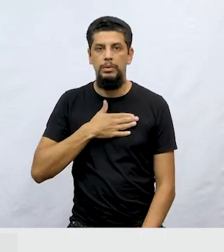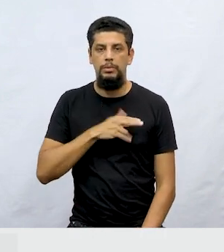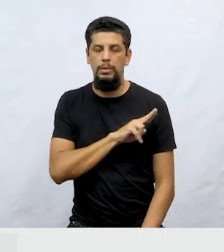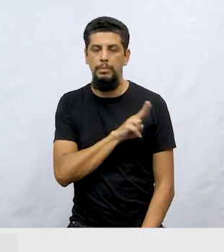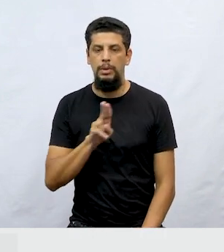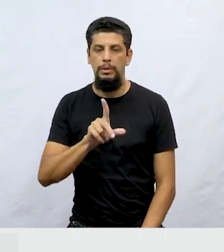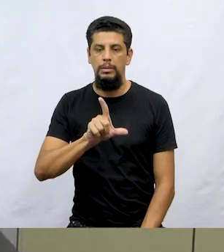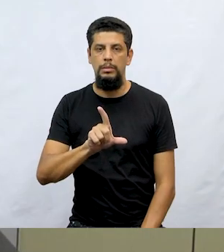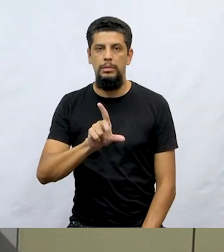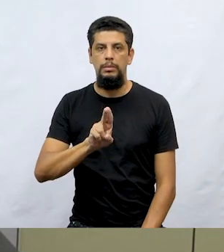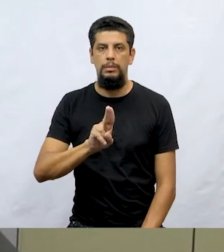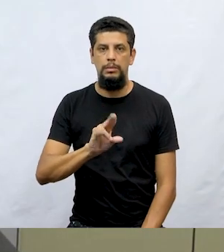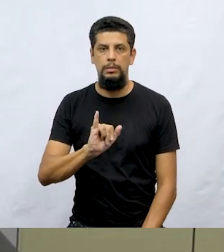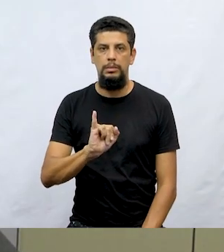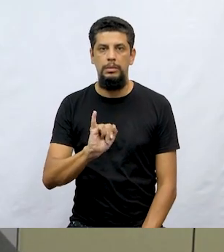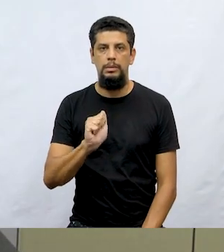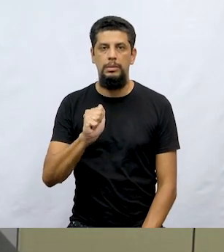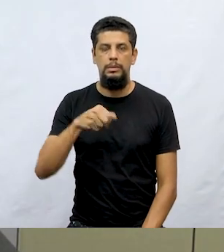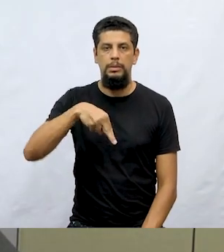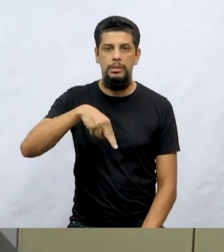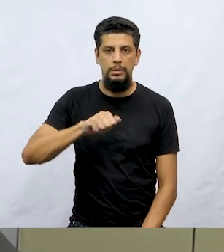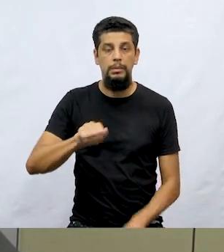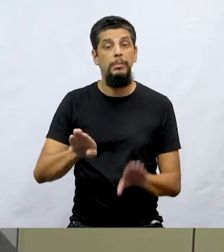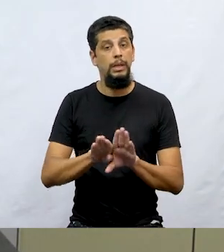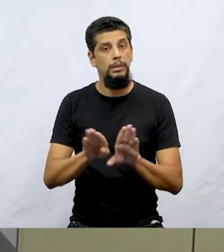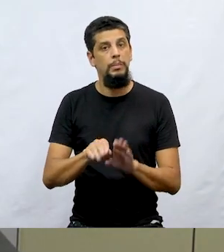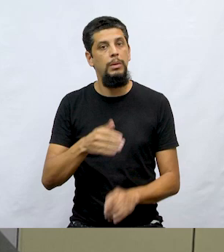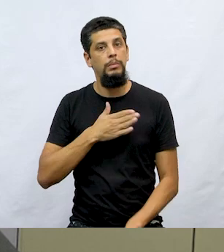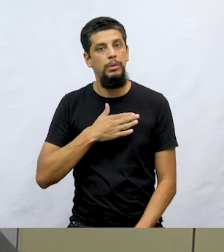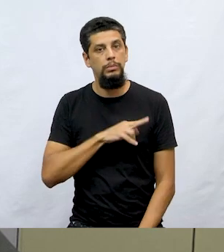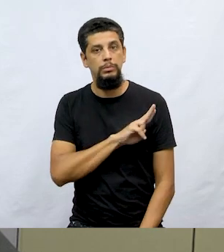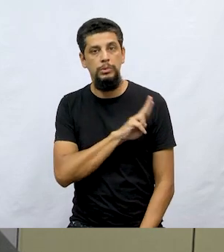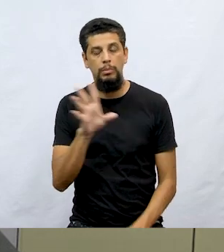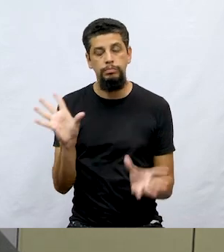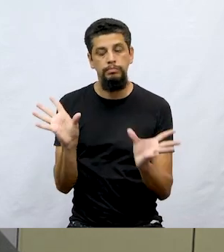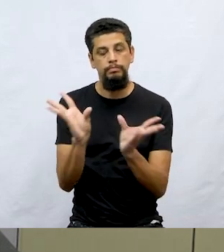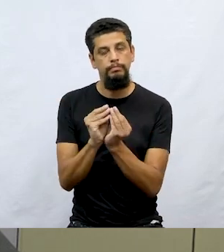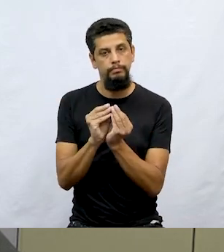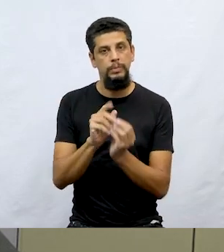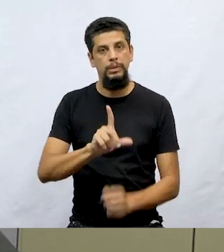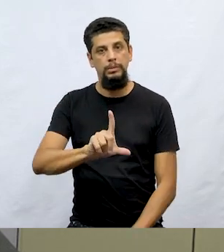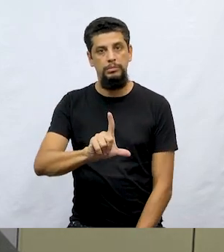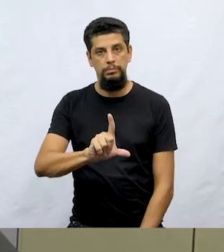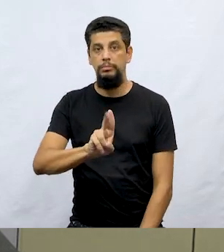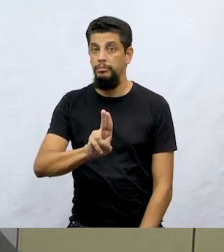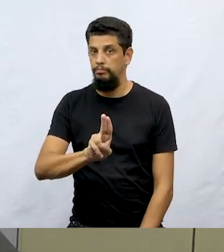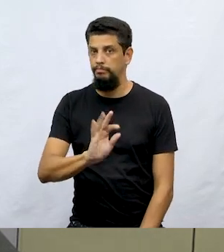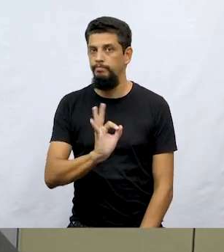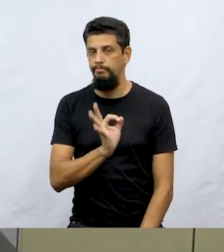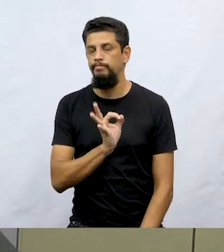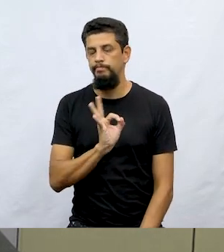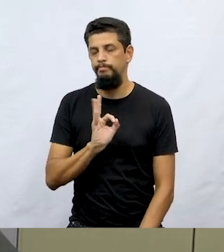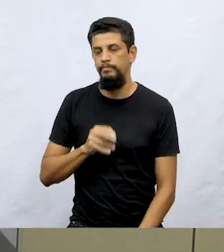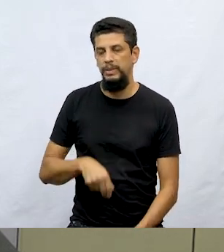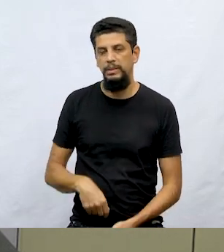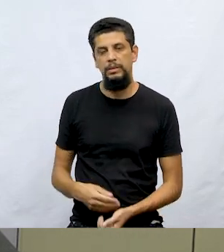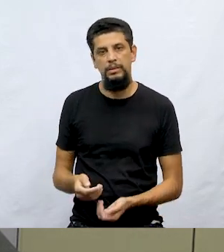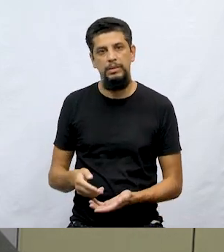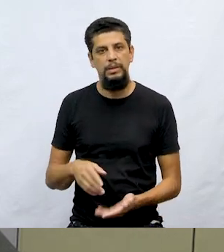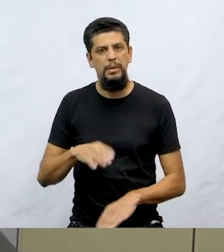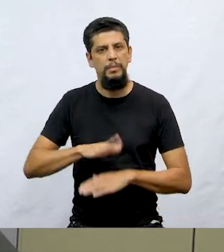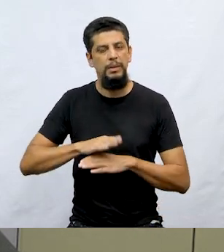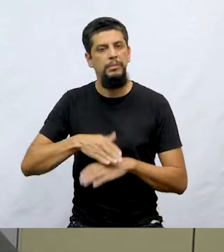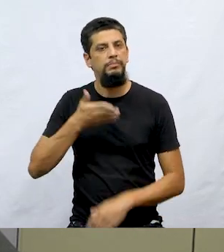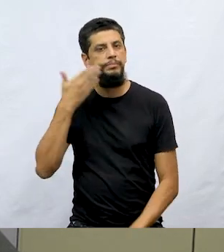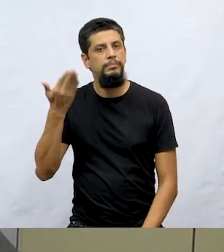professora Luciana, mas também todo mundo me chama de professora Lu. Então também pode me chamar de professora Lu. Isso mesmo,